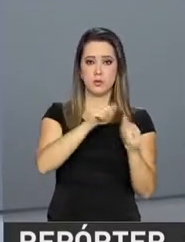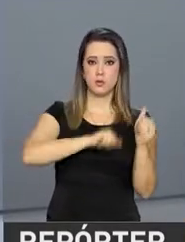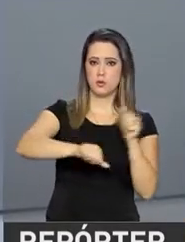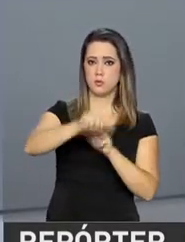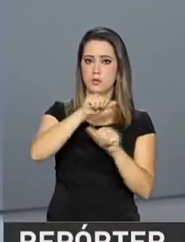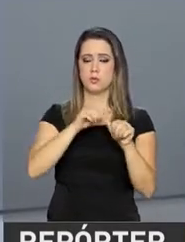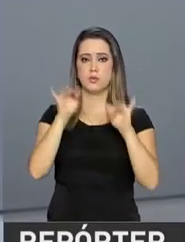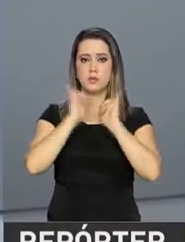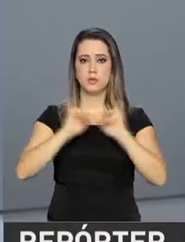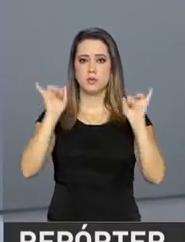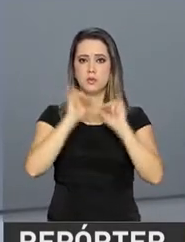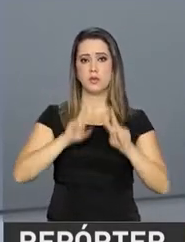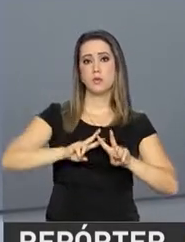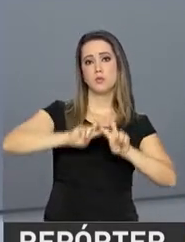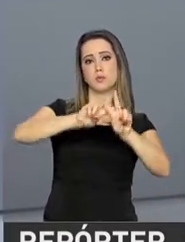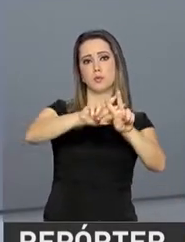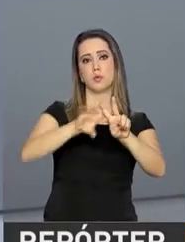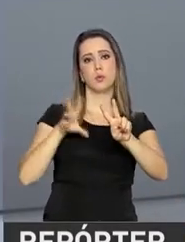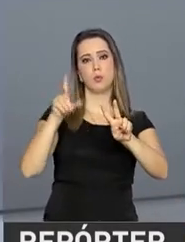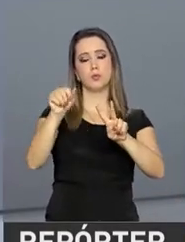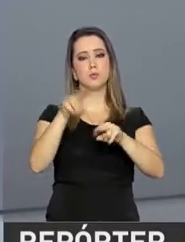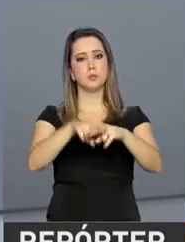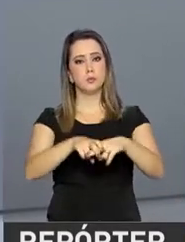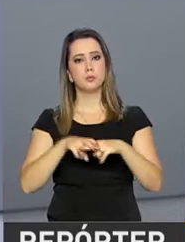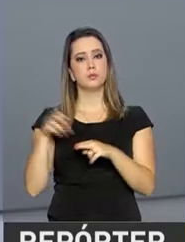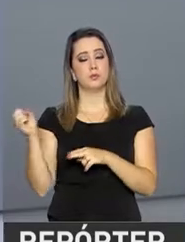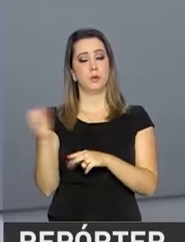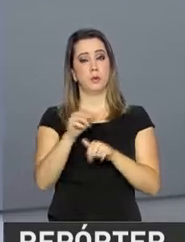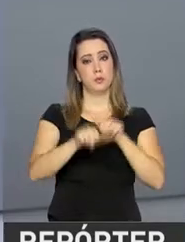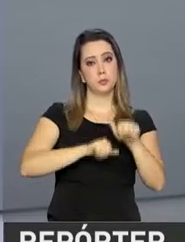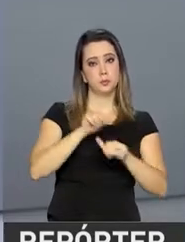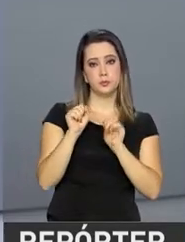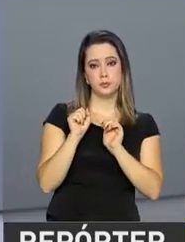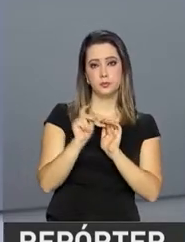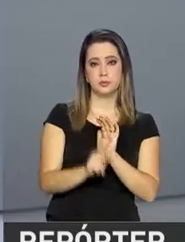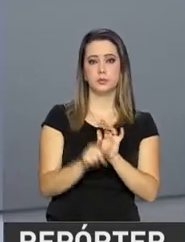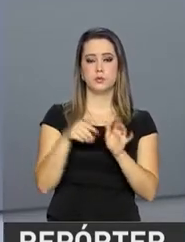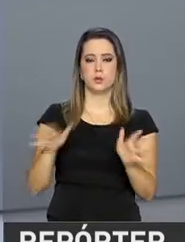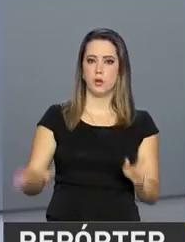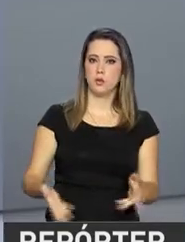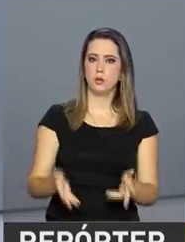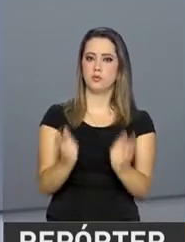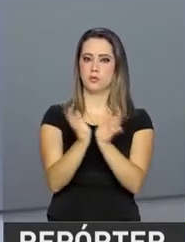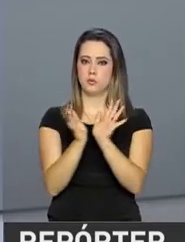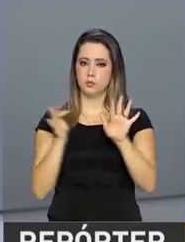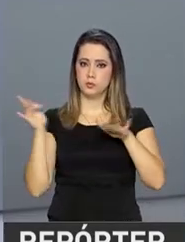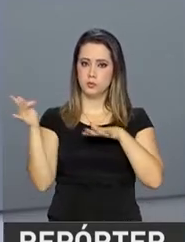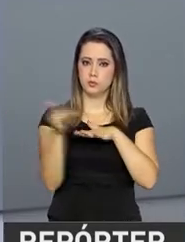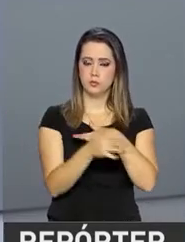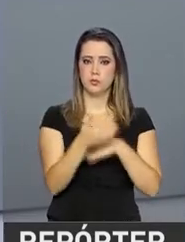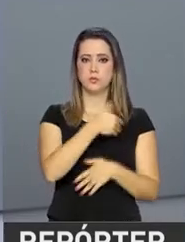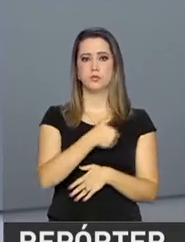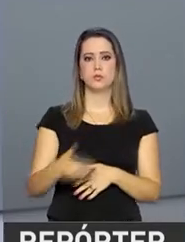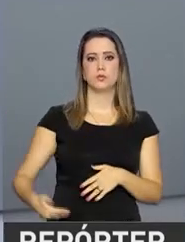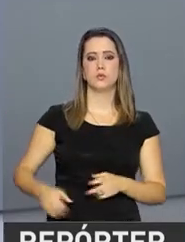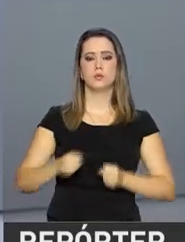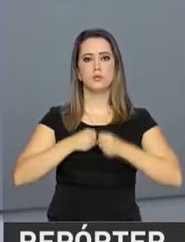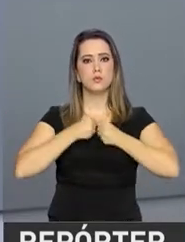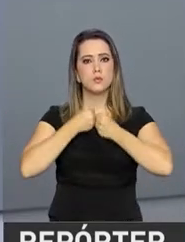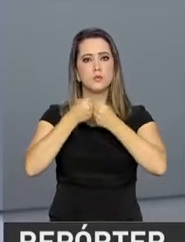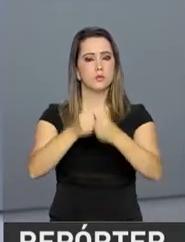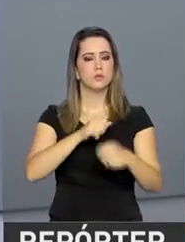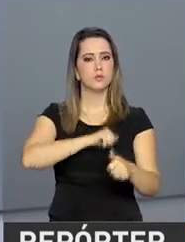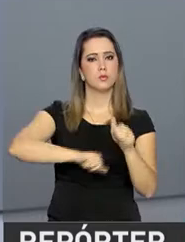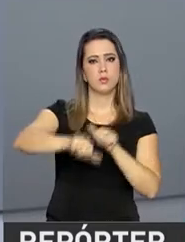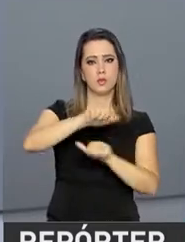esta semana foi lançada a hashtag todos pela reforma que movimentou as redes sociais o governo está empenhado para que as